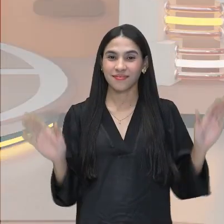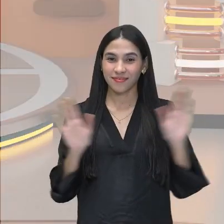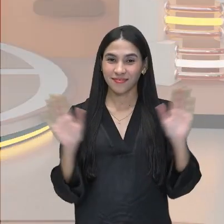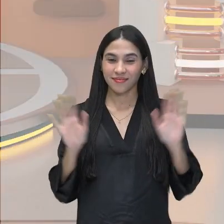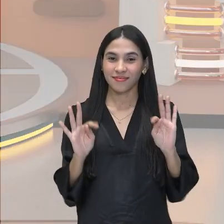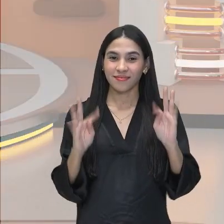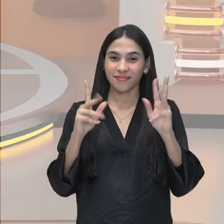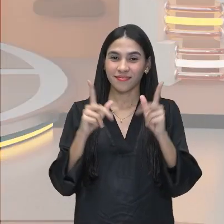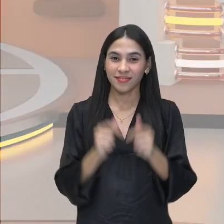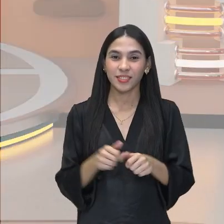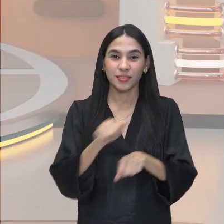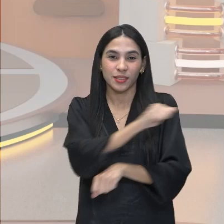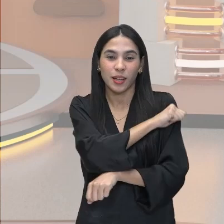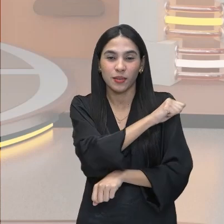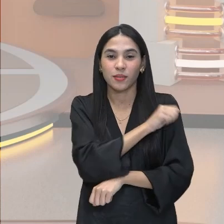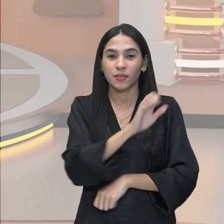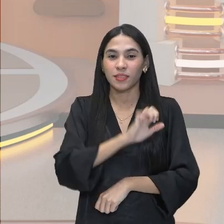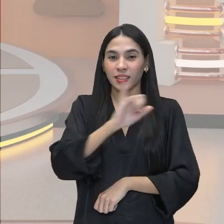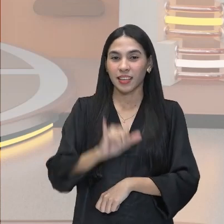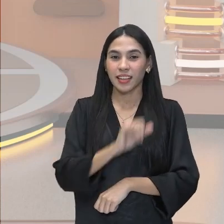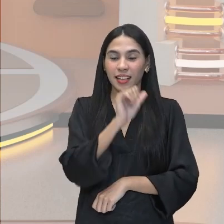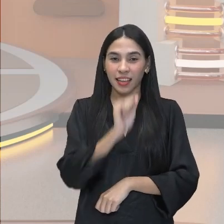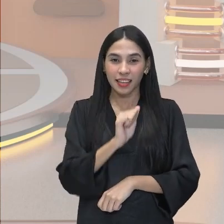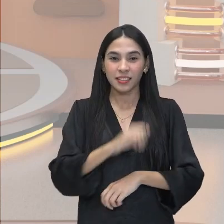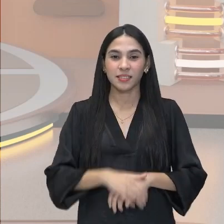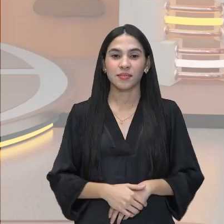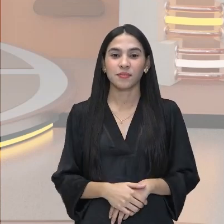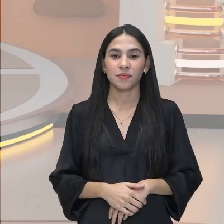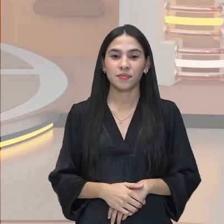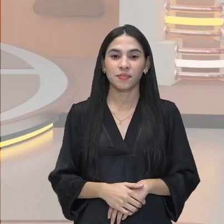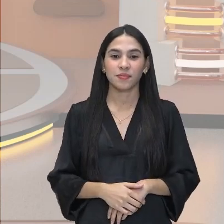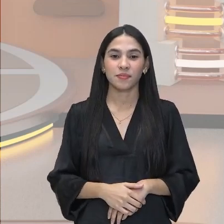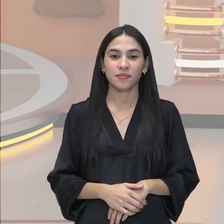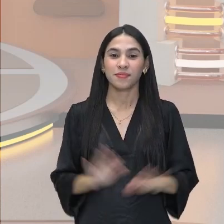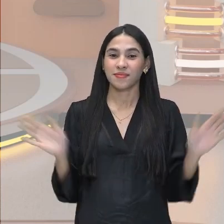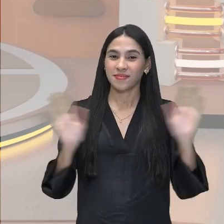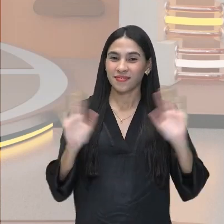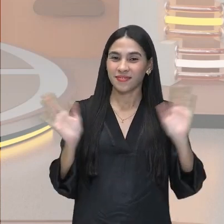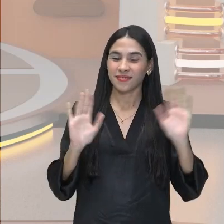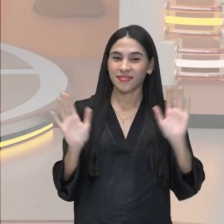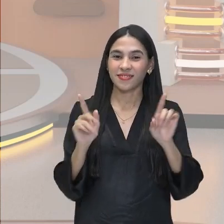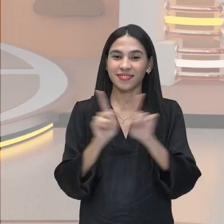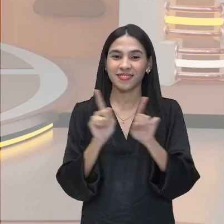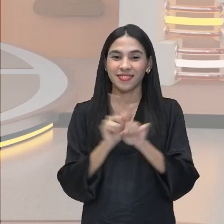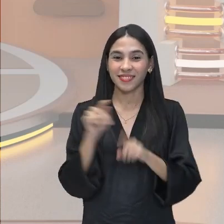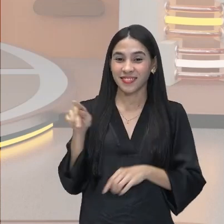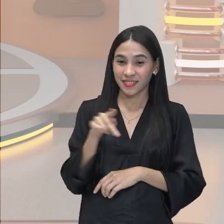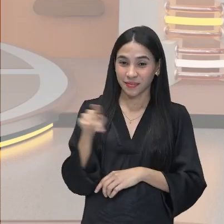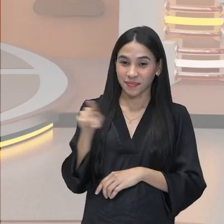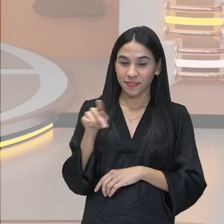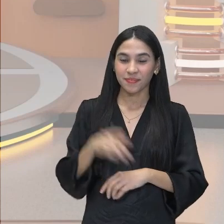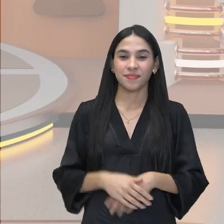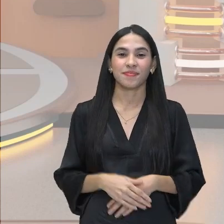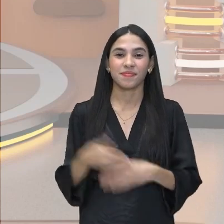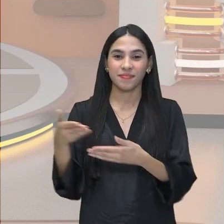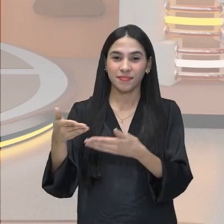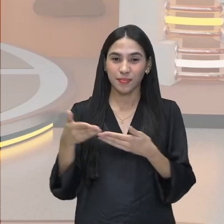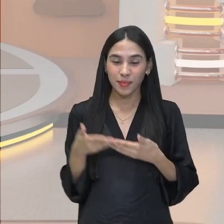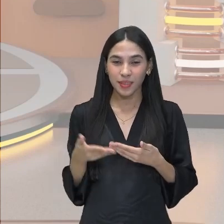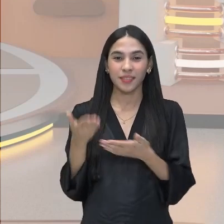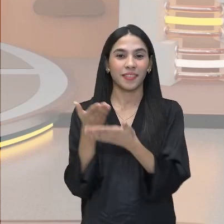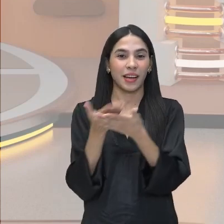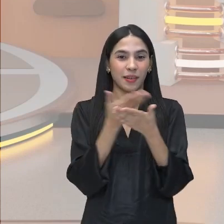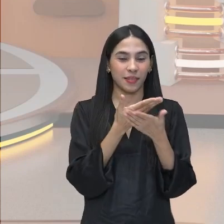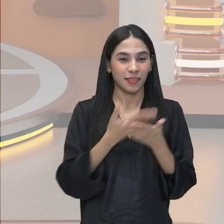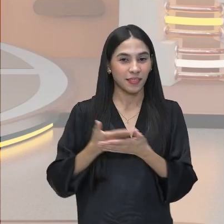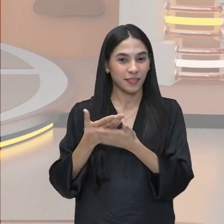todos vocês, alunos da EJA Ensino Médio, alô a todos vocês professores, né? Sejam bem-vindos a mais uma